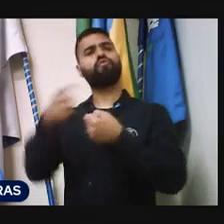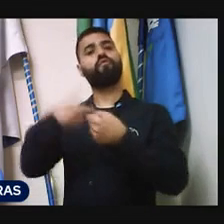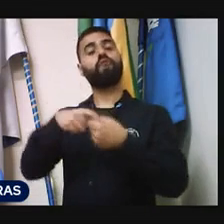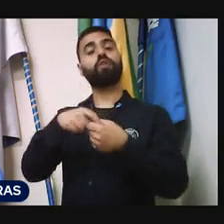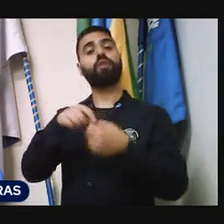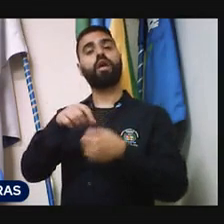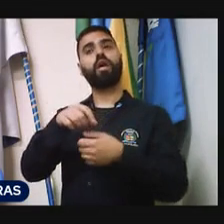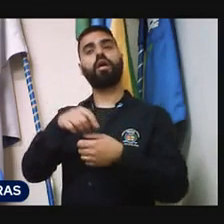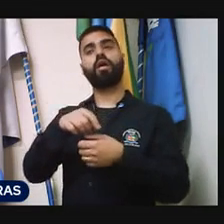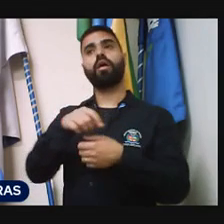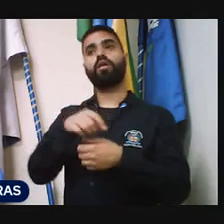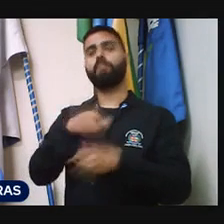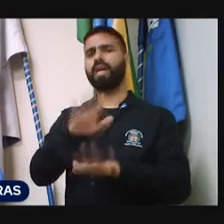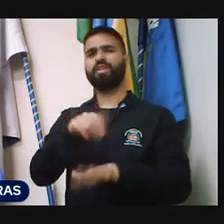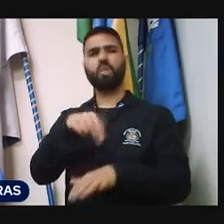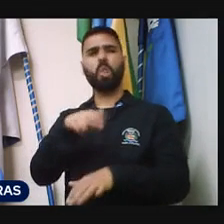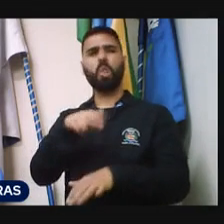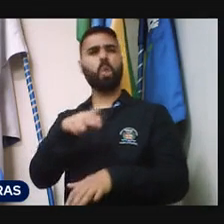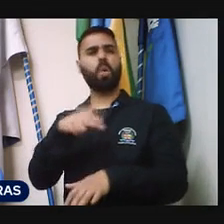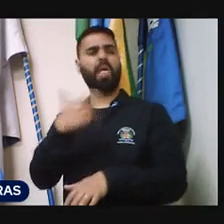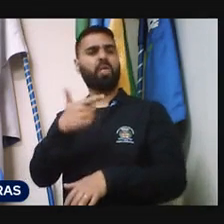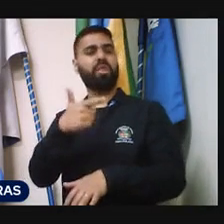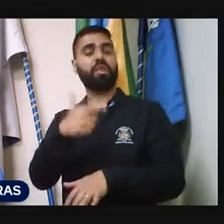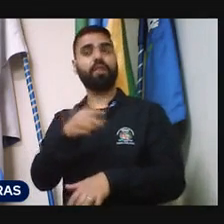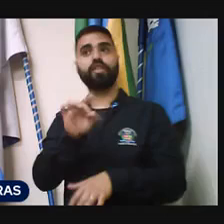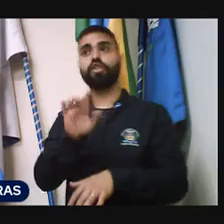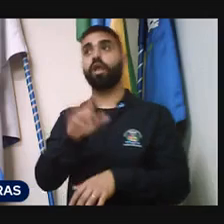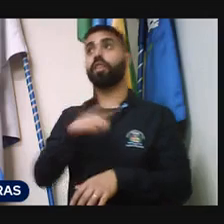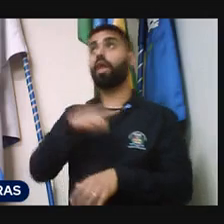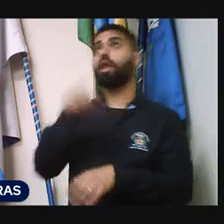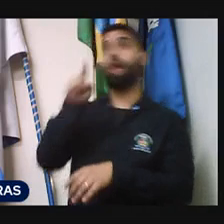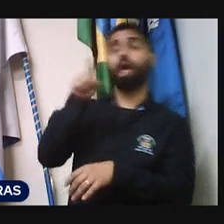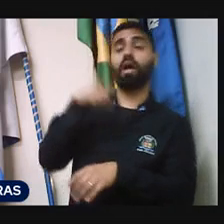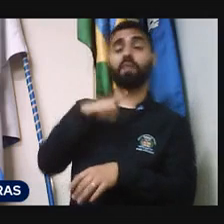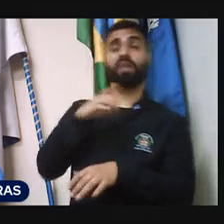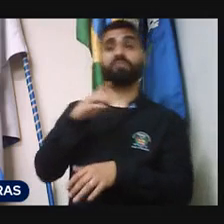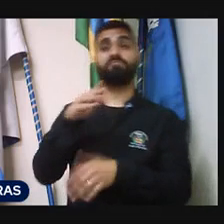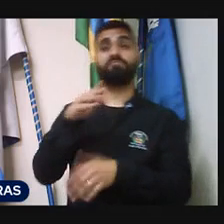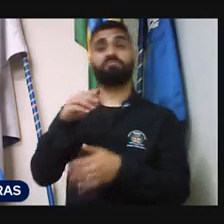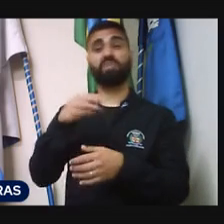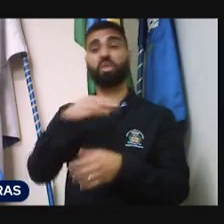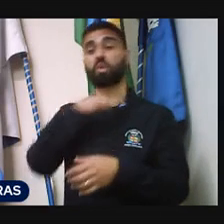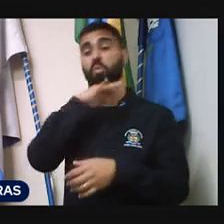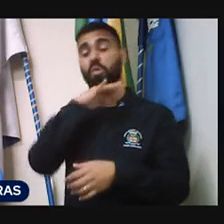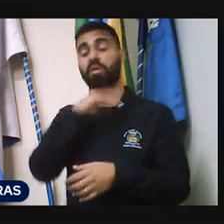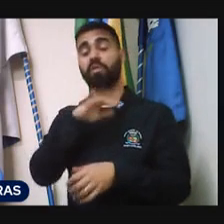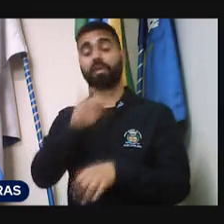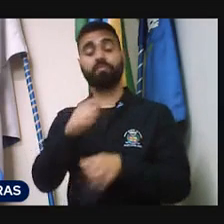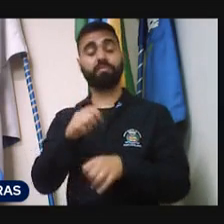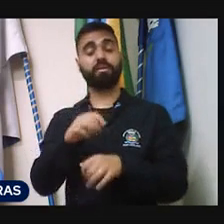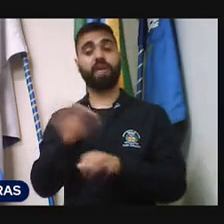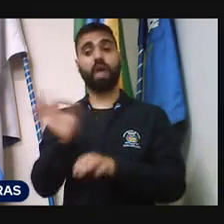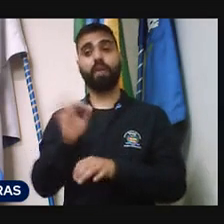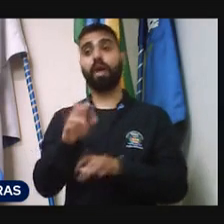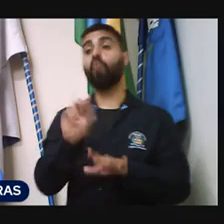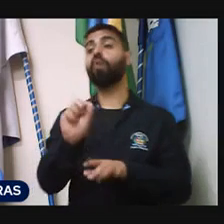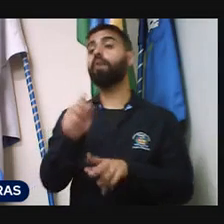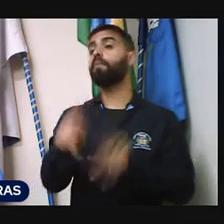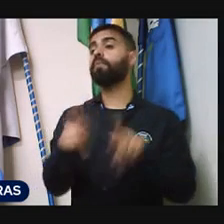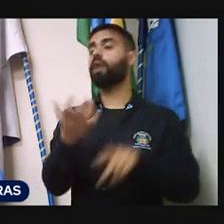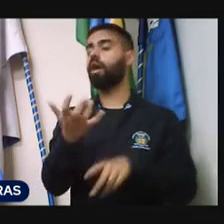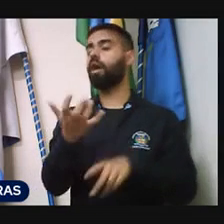o cenário que ele nunca teve o semáforo né ali só presente ali mas que tem que possa funcionar é isso que a população